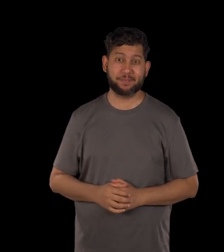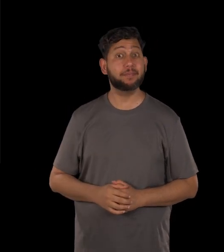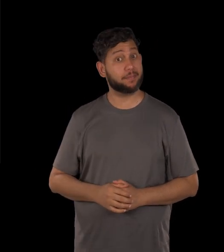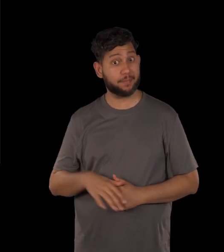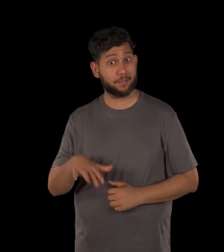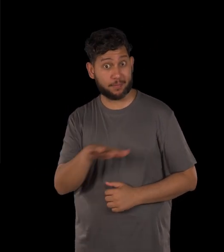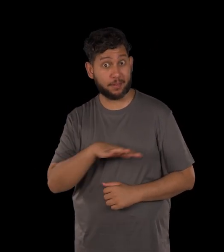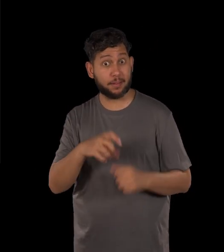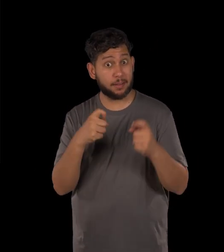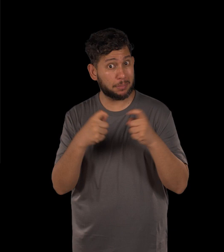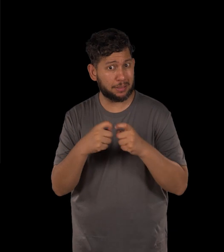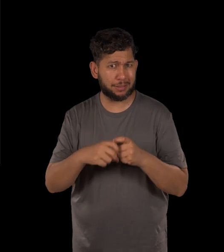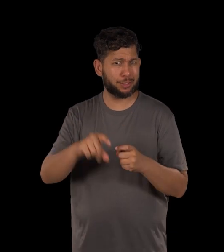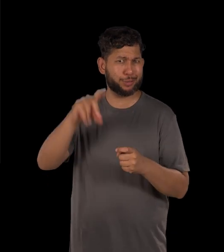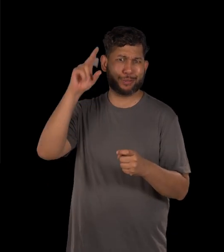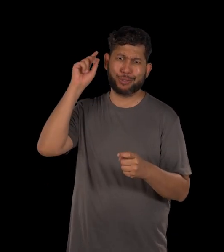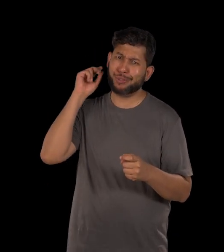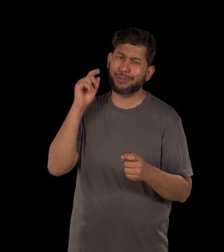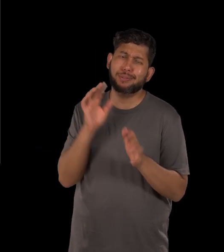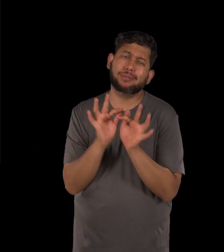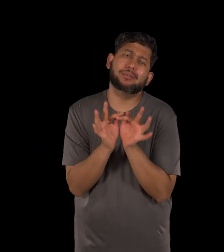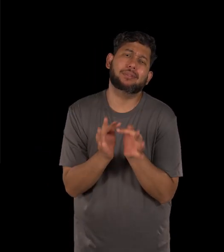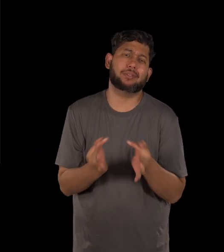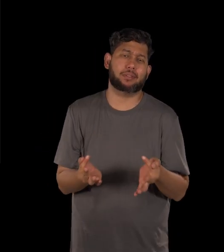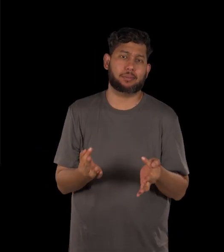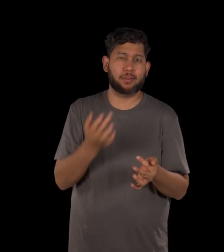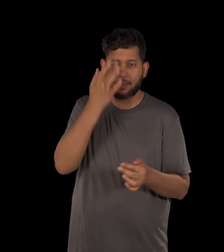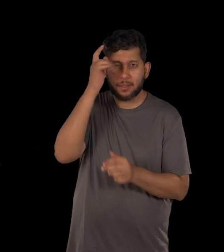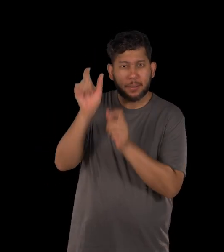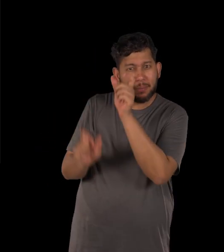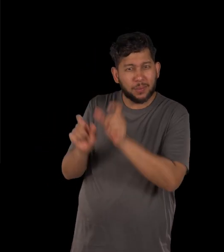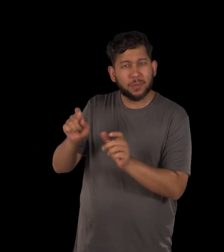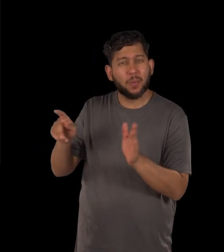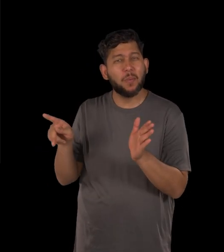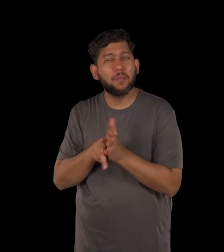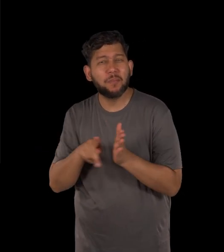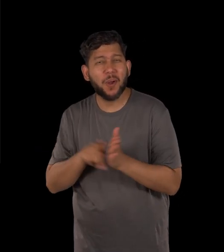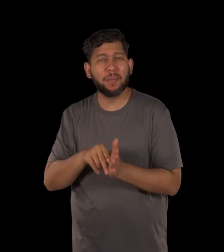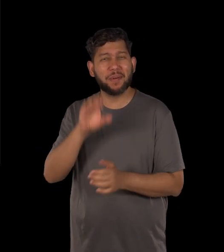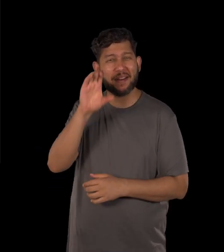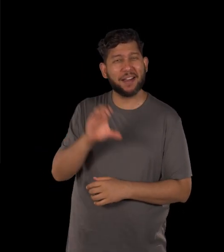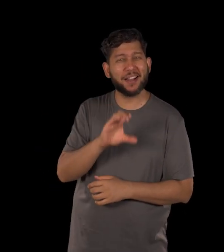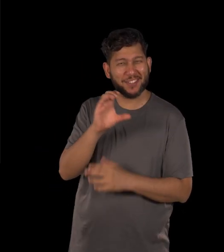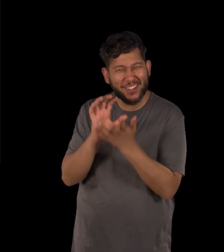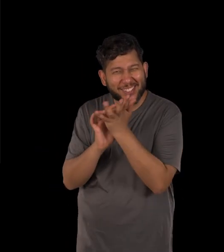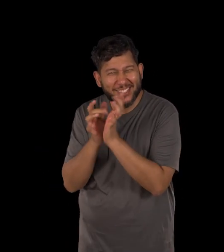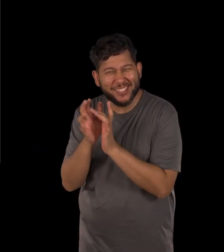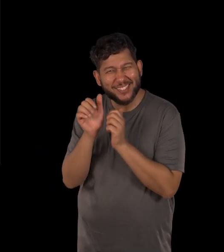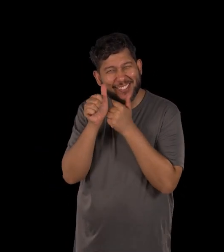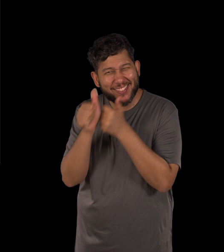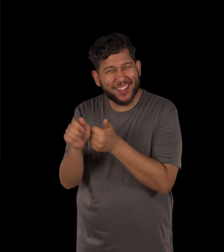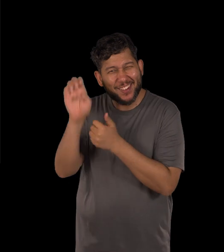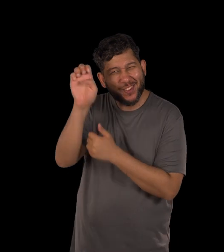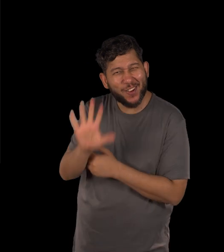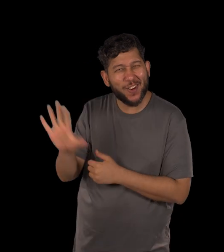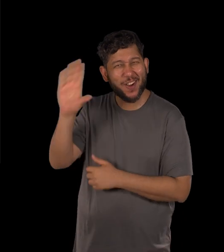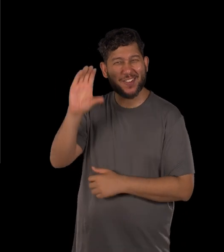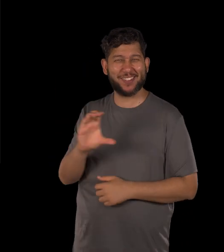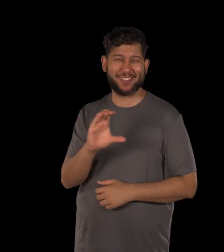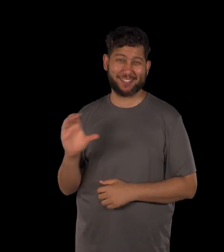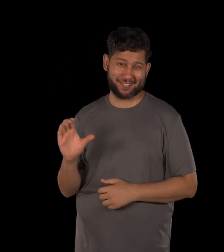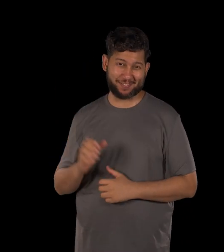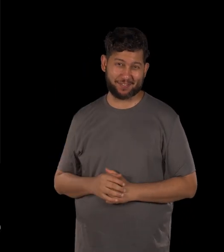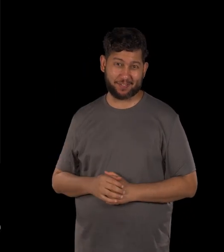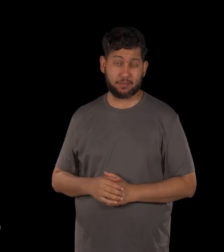A medicina era rudimentar, praticada apenas por jesuítas e alguns poucos médicos formados na Europa.